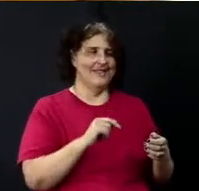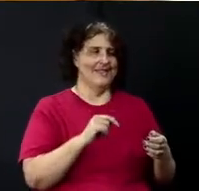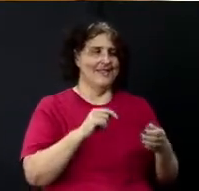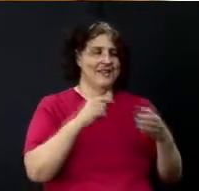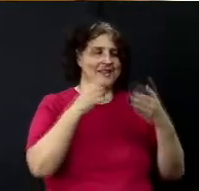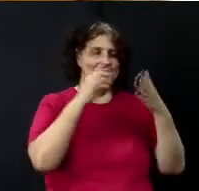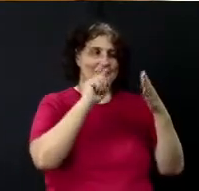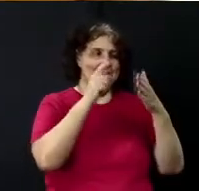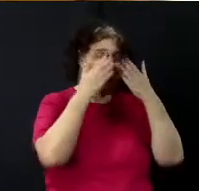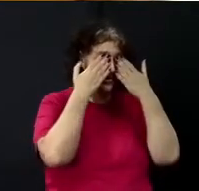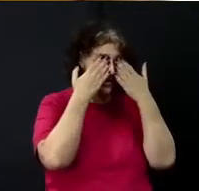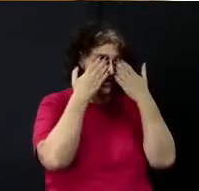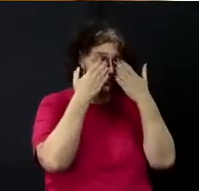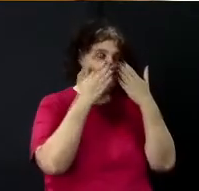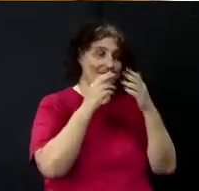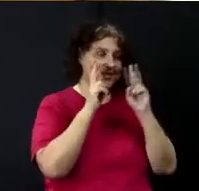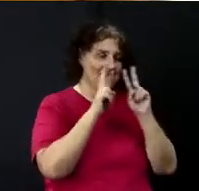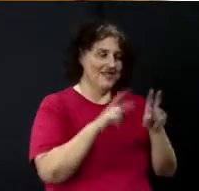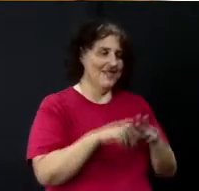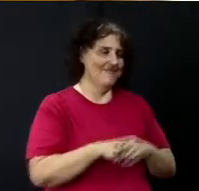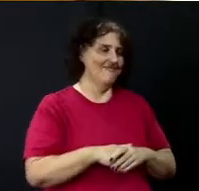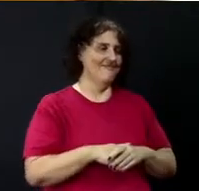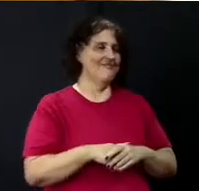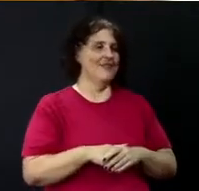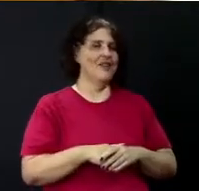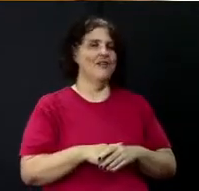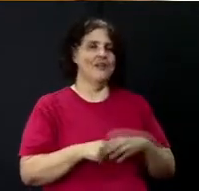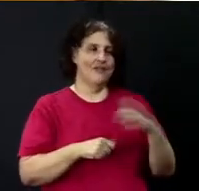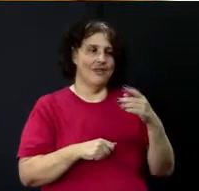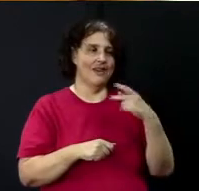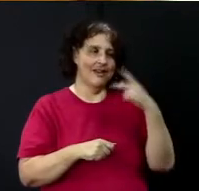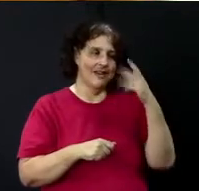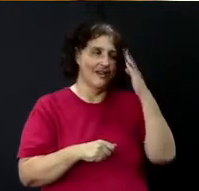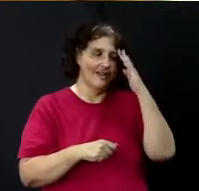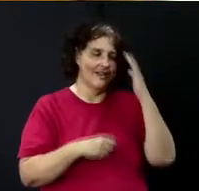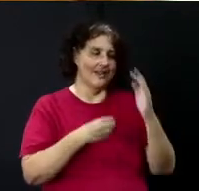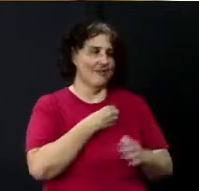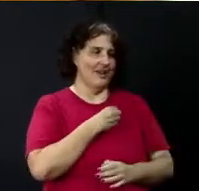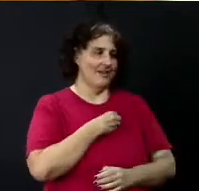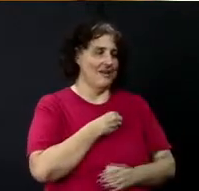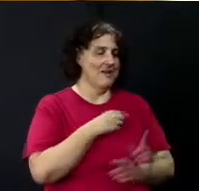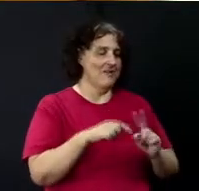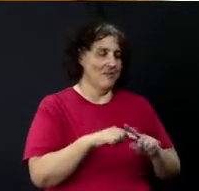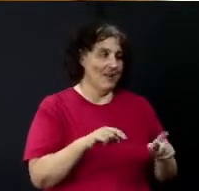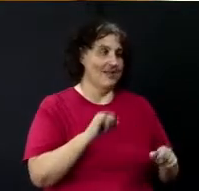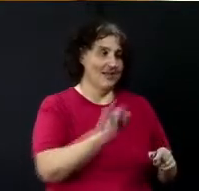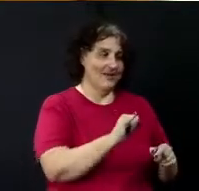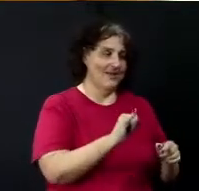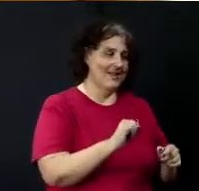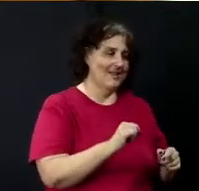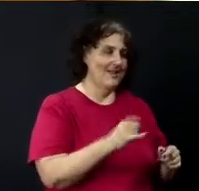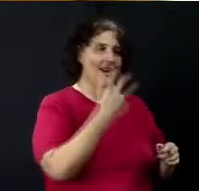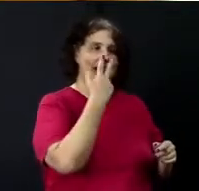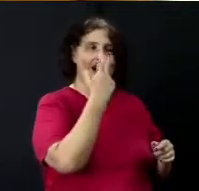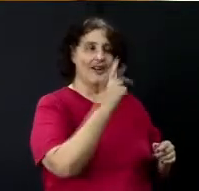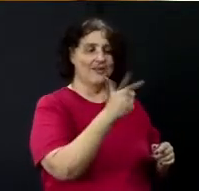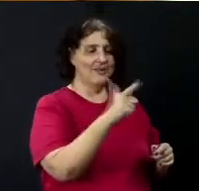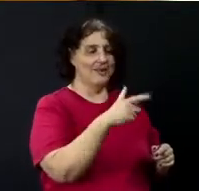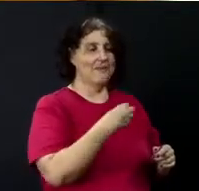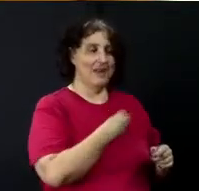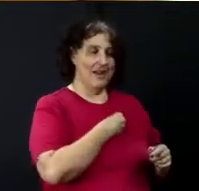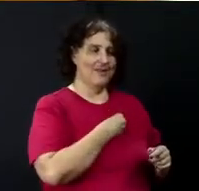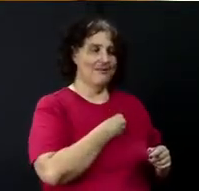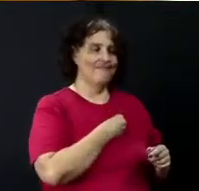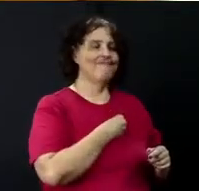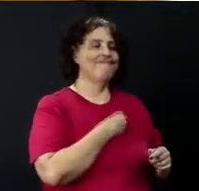pecado. É muito interessante como tem gente que não vê e tem gente que pensa que vê,